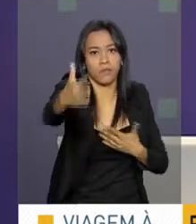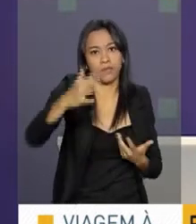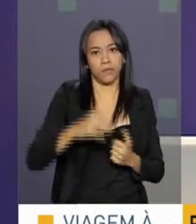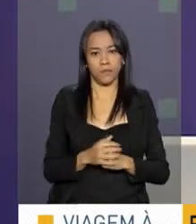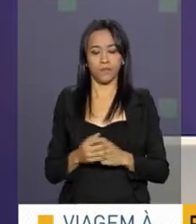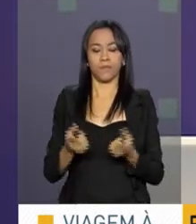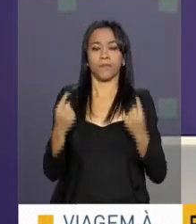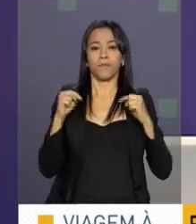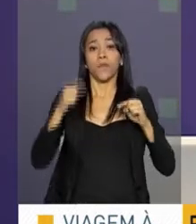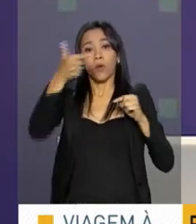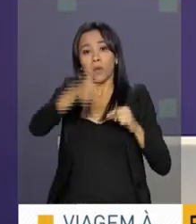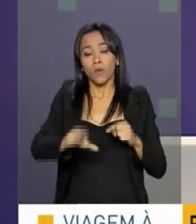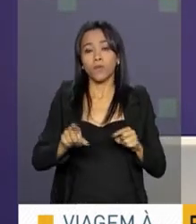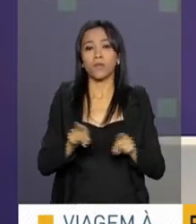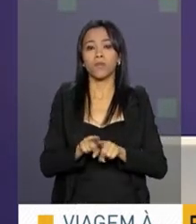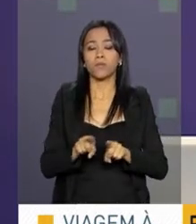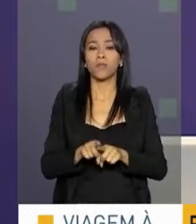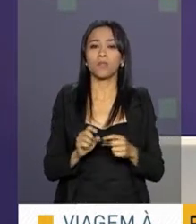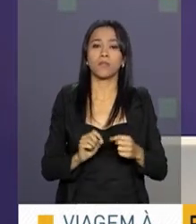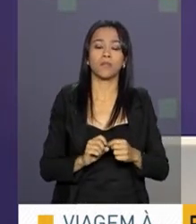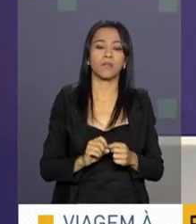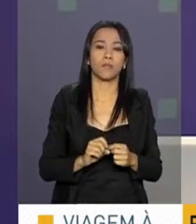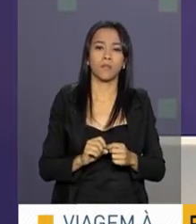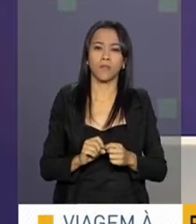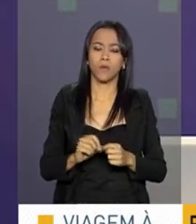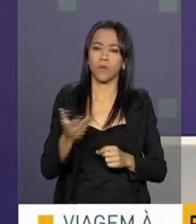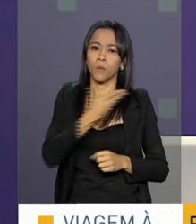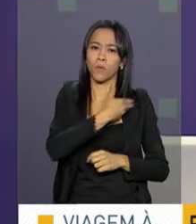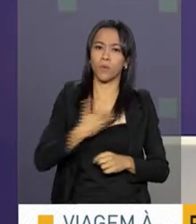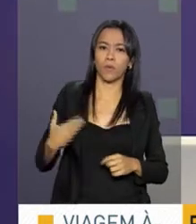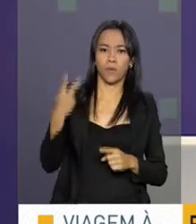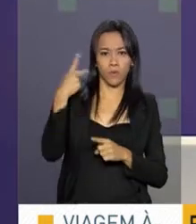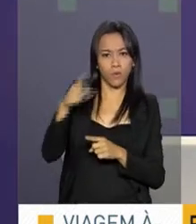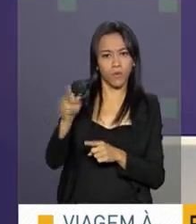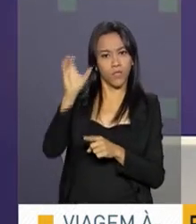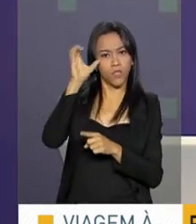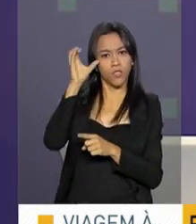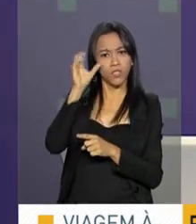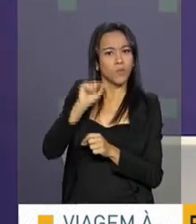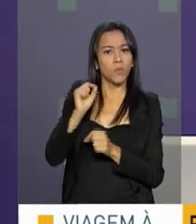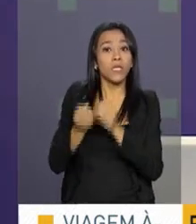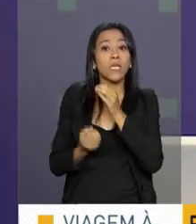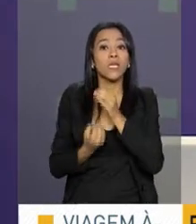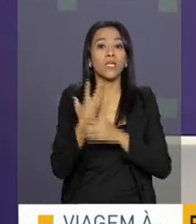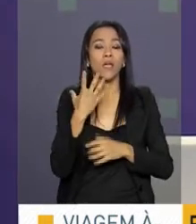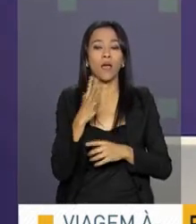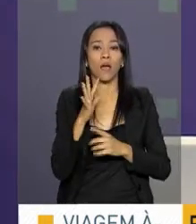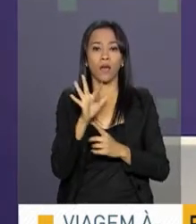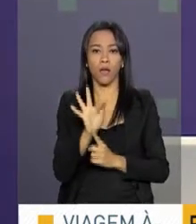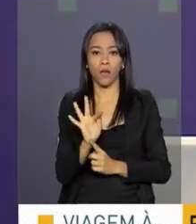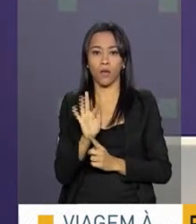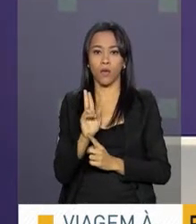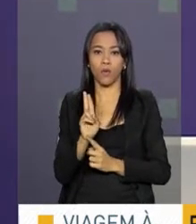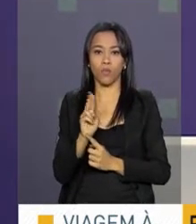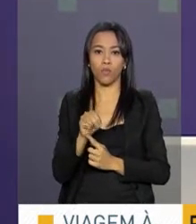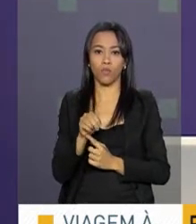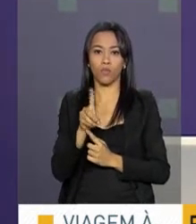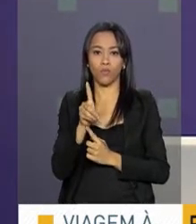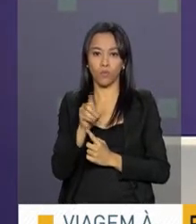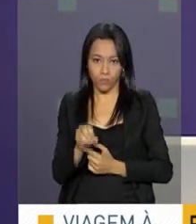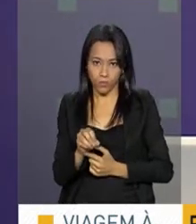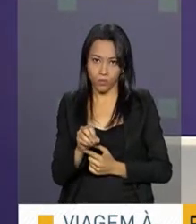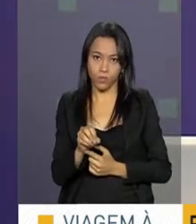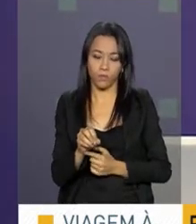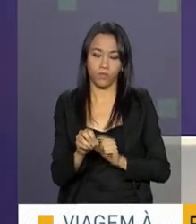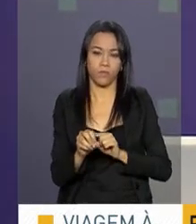ajustado com o Clay Fund do governo da China um fundo para cooperação para expansão da